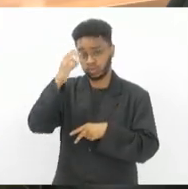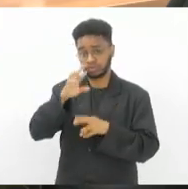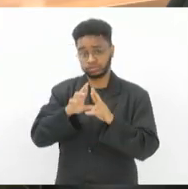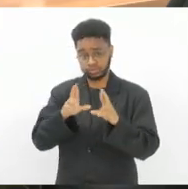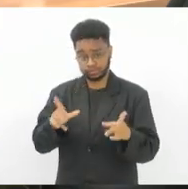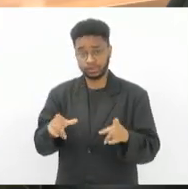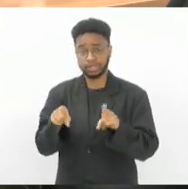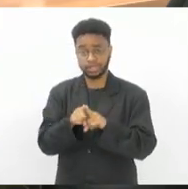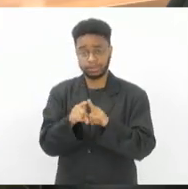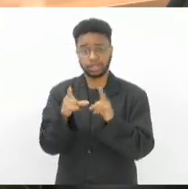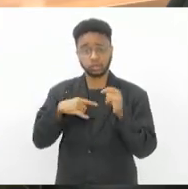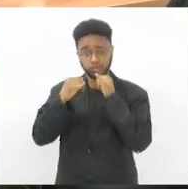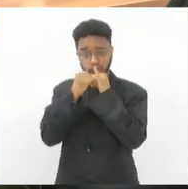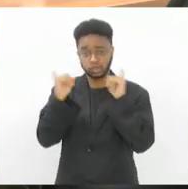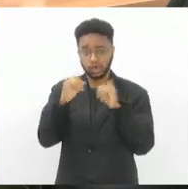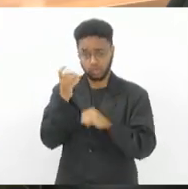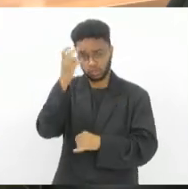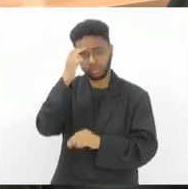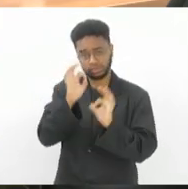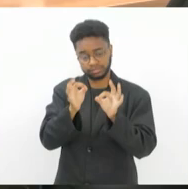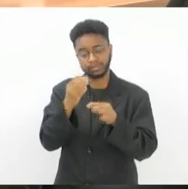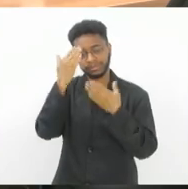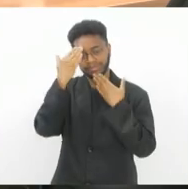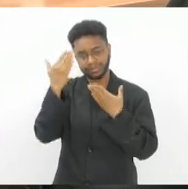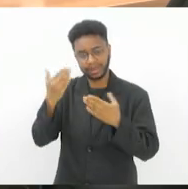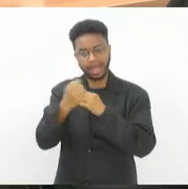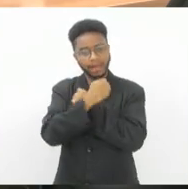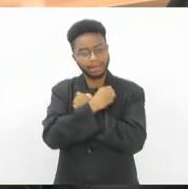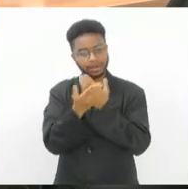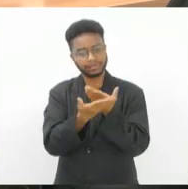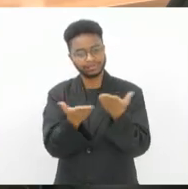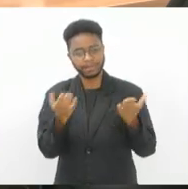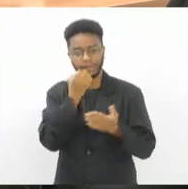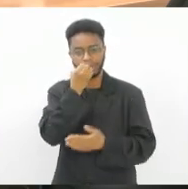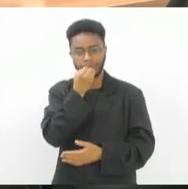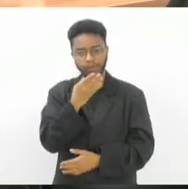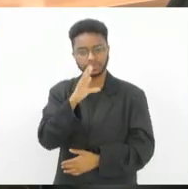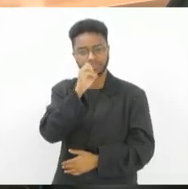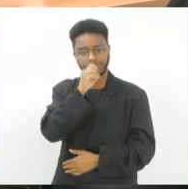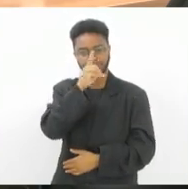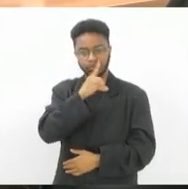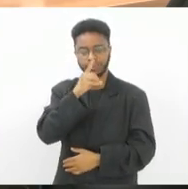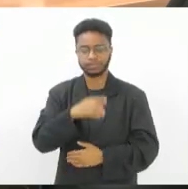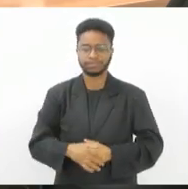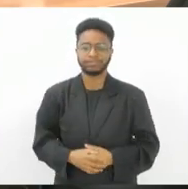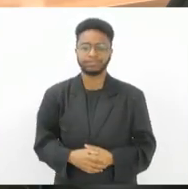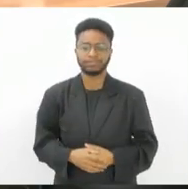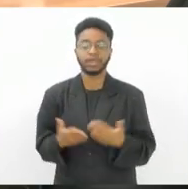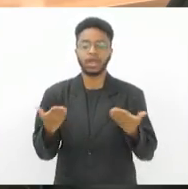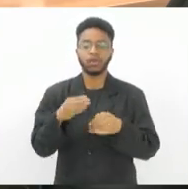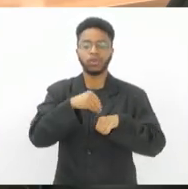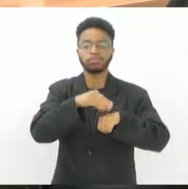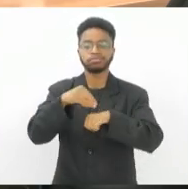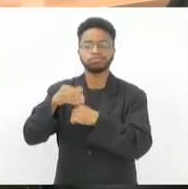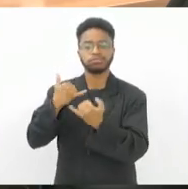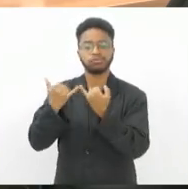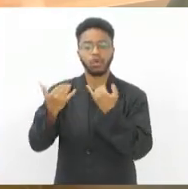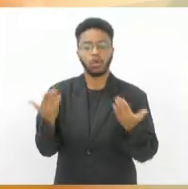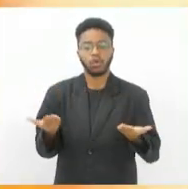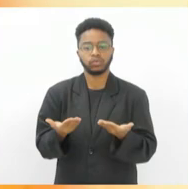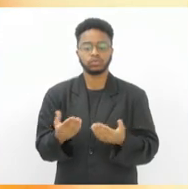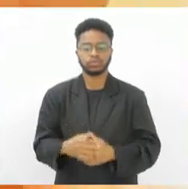e um choque de cultura para ele também, né? Muito obrigado, um abraço para você, um bom final de semana. Vamos ao nosso giro de notícias de